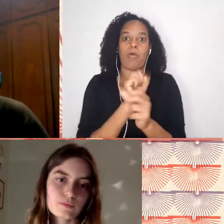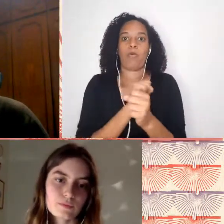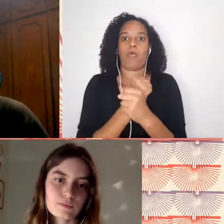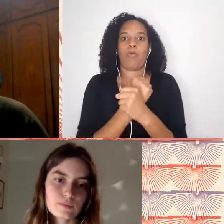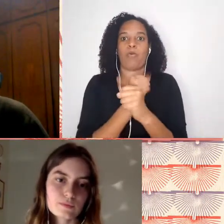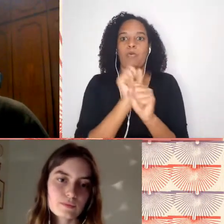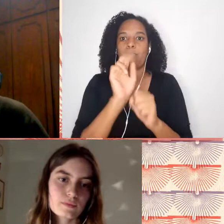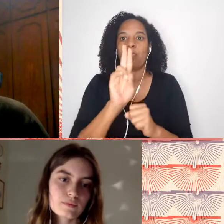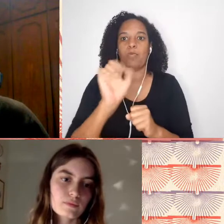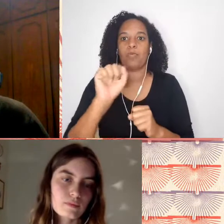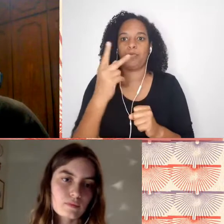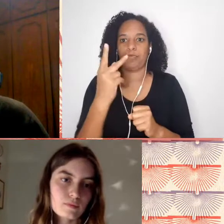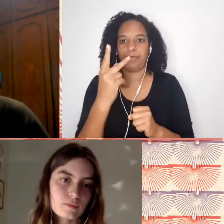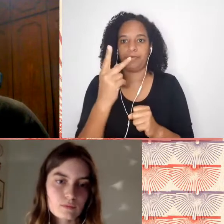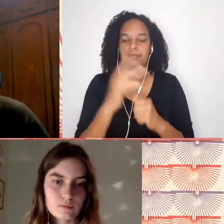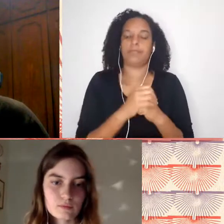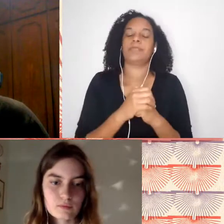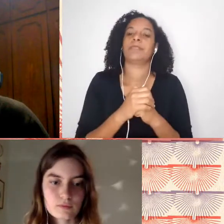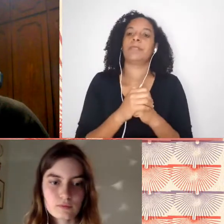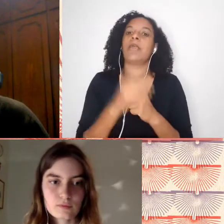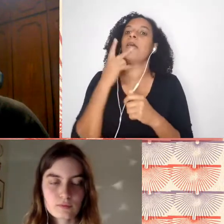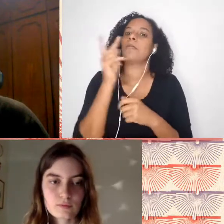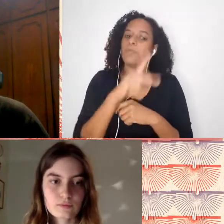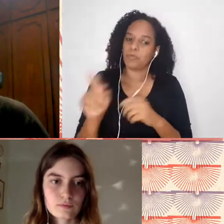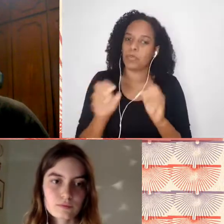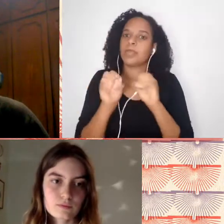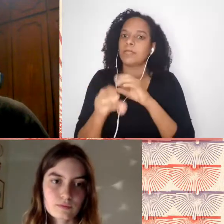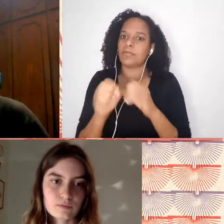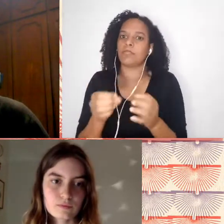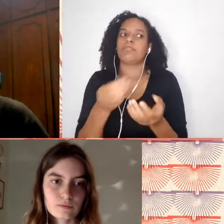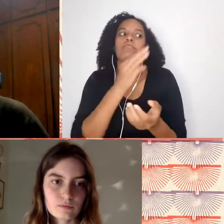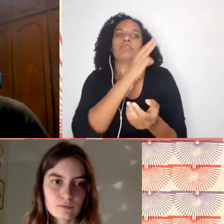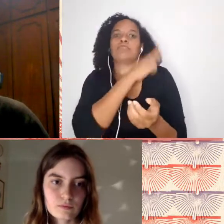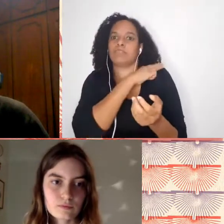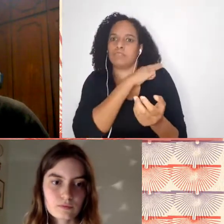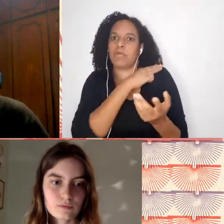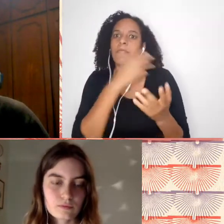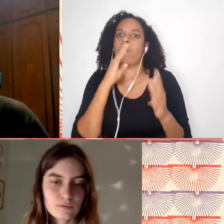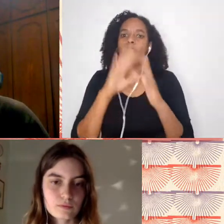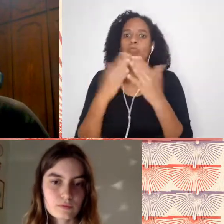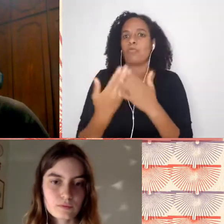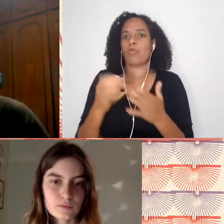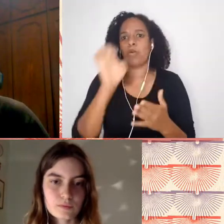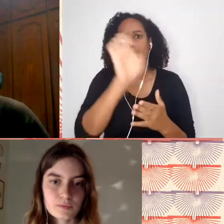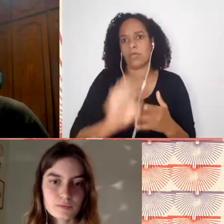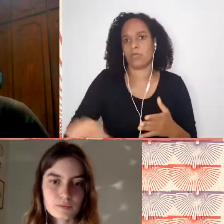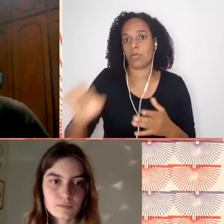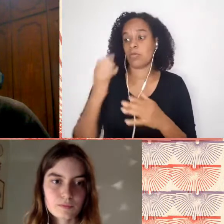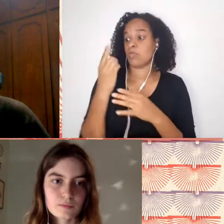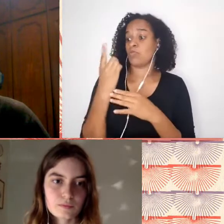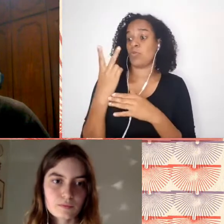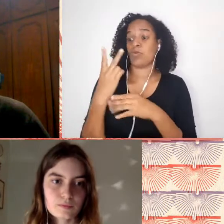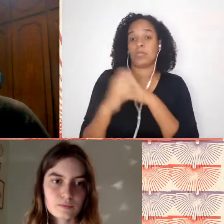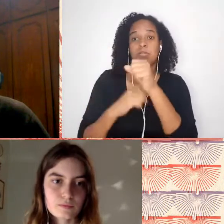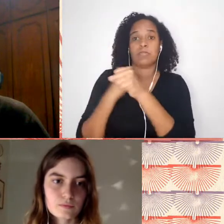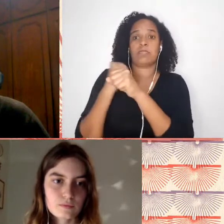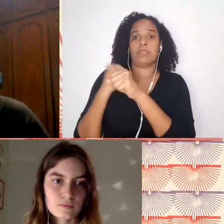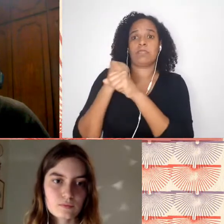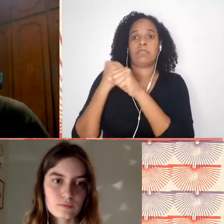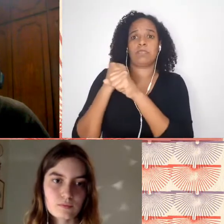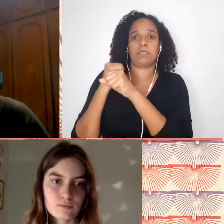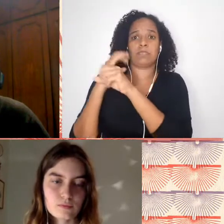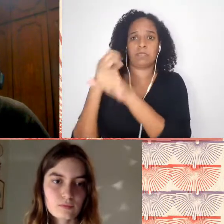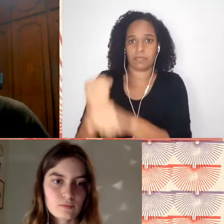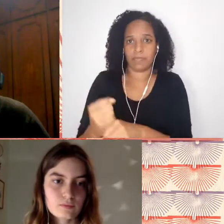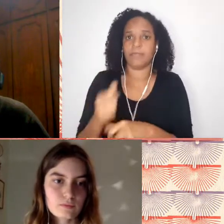Paulo. Foi professor do ensino médio na rede pública estadual durante 12 anos. Trabalhou como membro